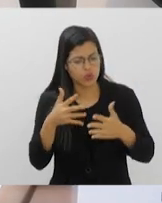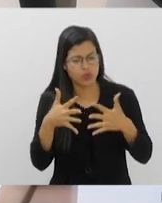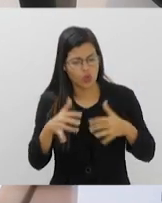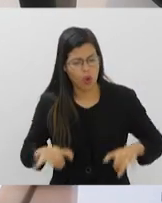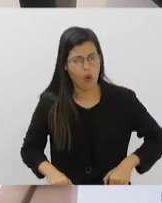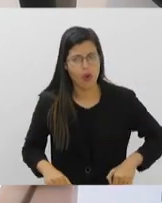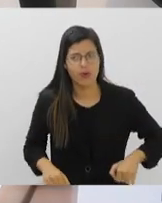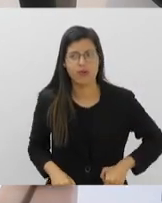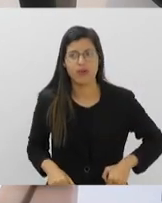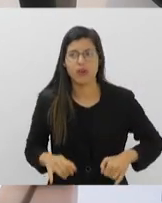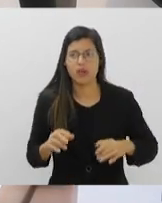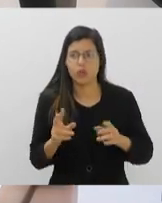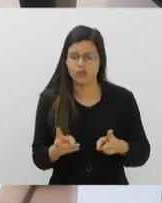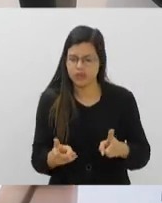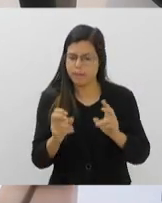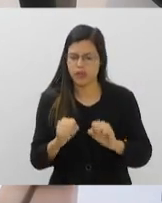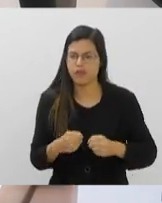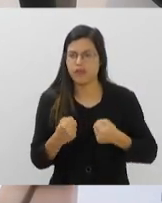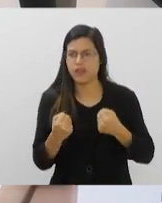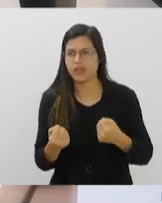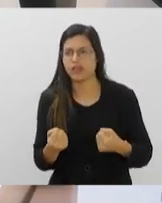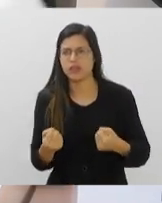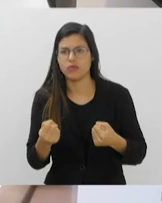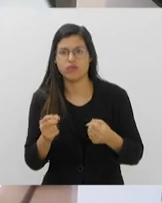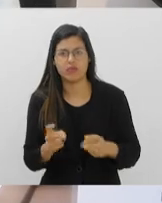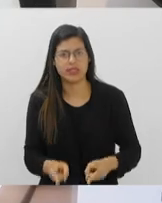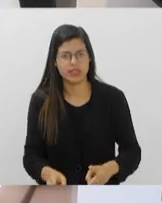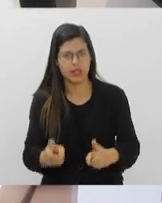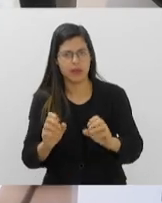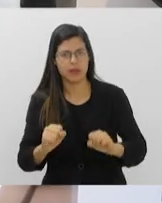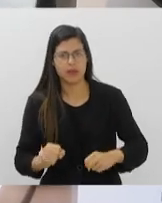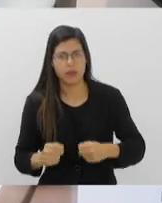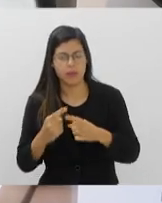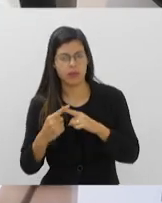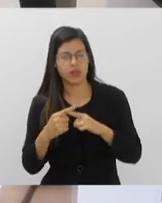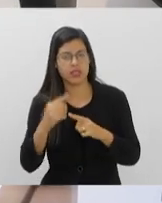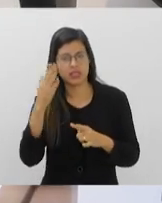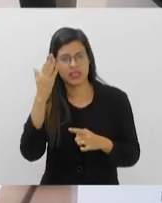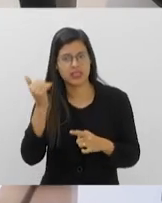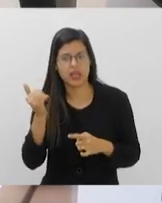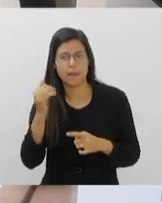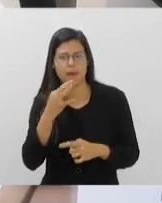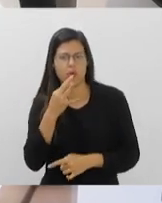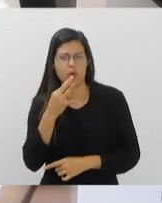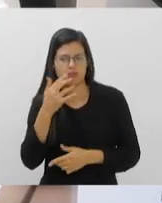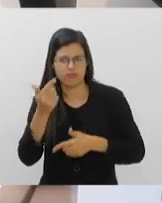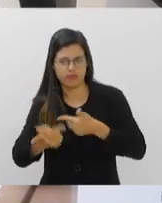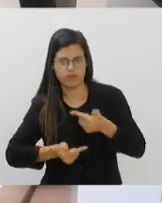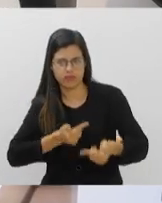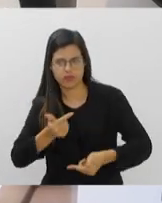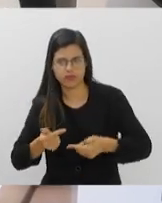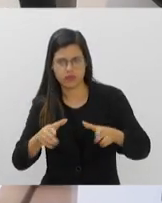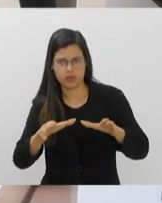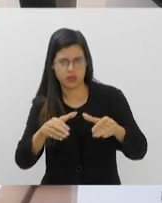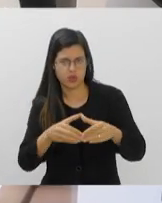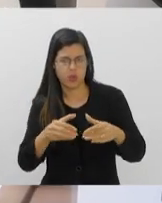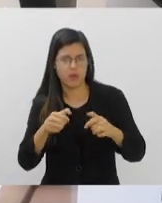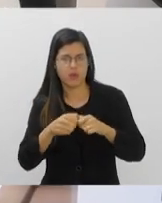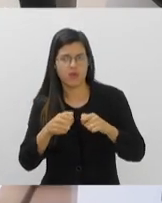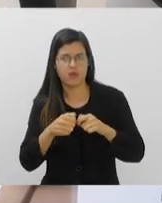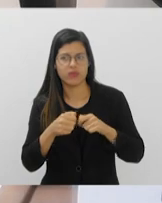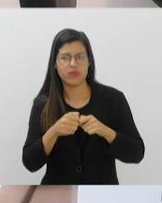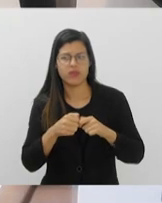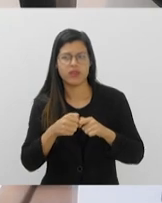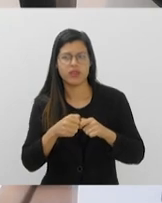e eu tô aqui sempre defendendo né Sempre defendendo porque a gente sabe e conhece o trabalho que esses grupos fazem